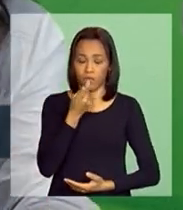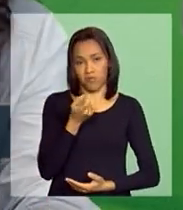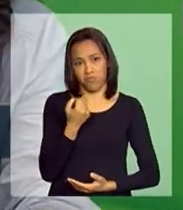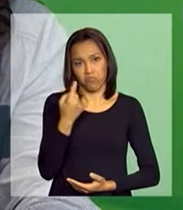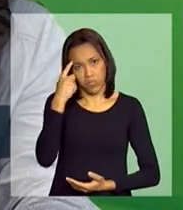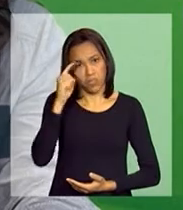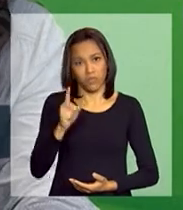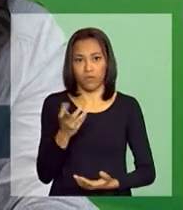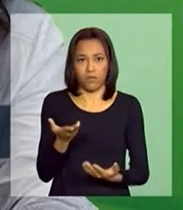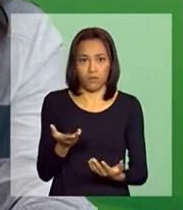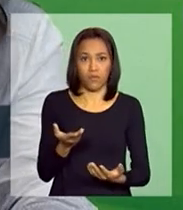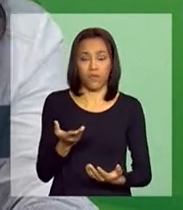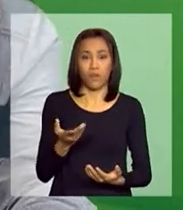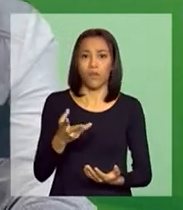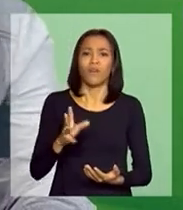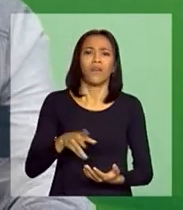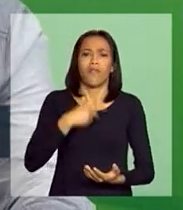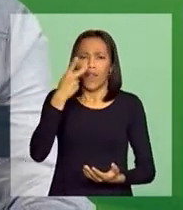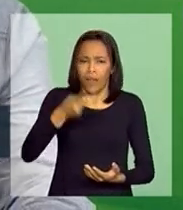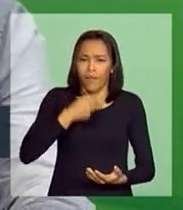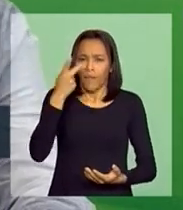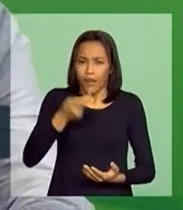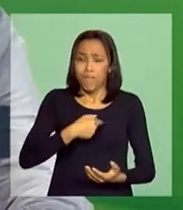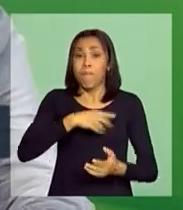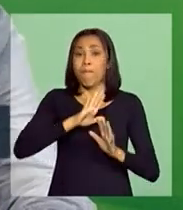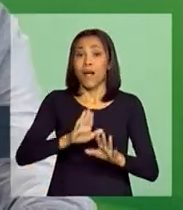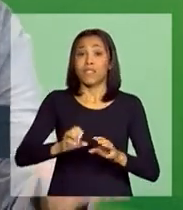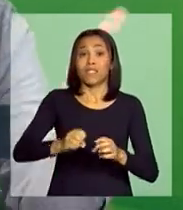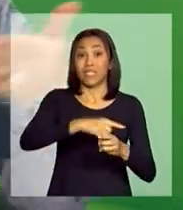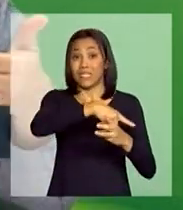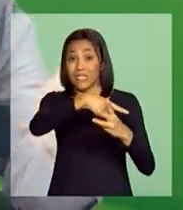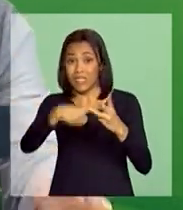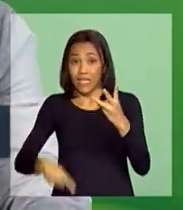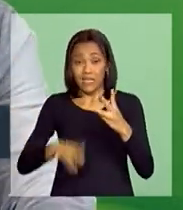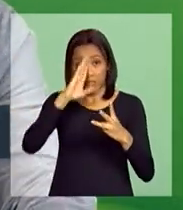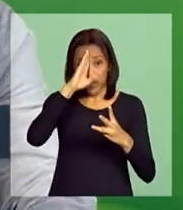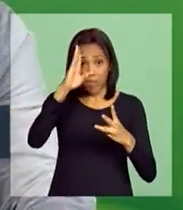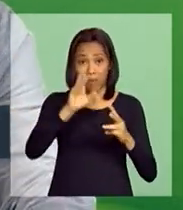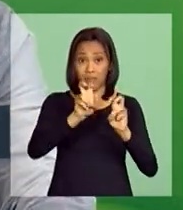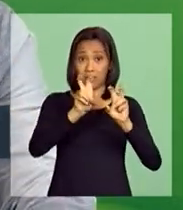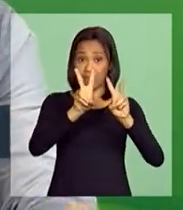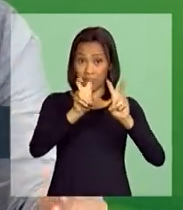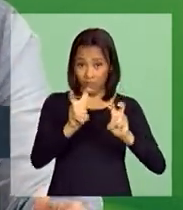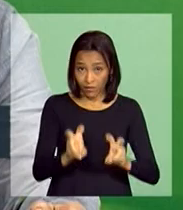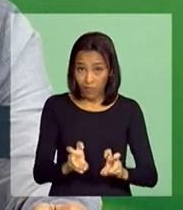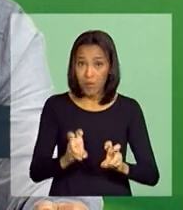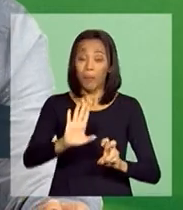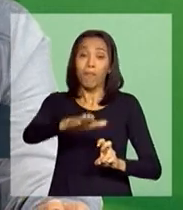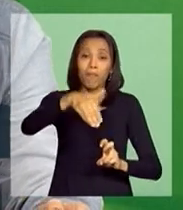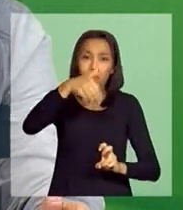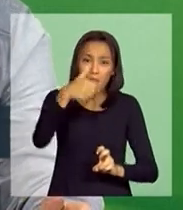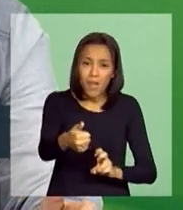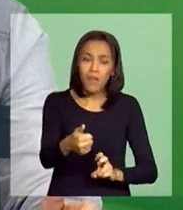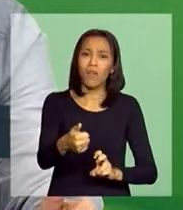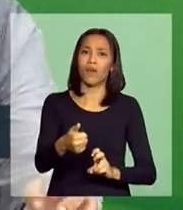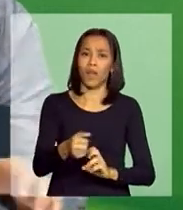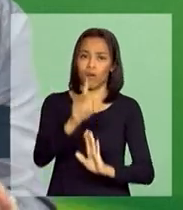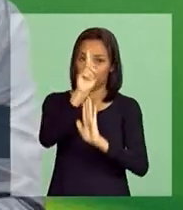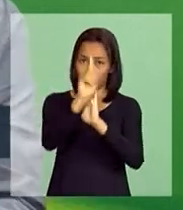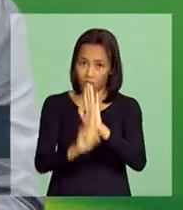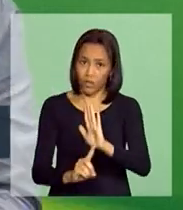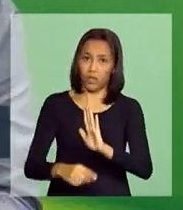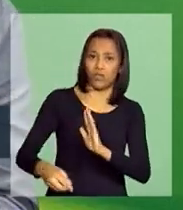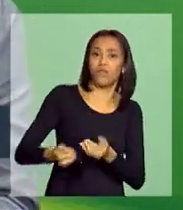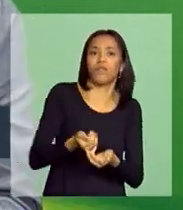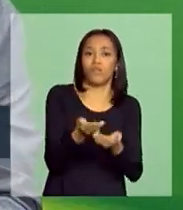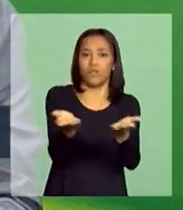sei se não é exaustivo mas as três principais temas para melhorar o exercício é efetividade